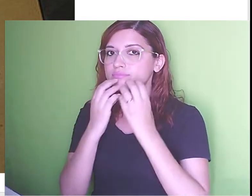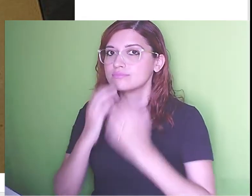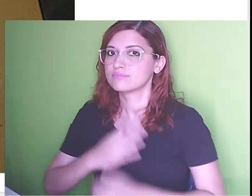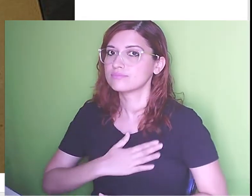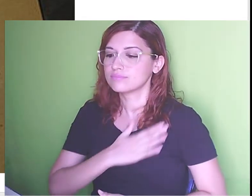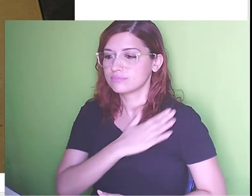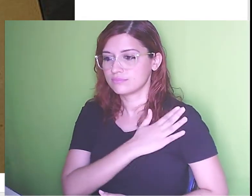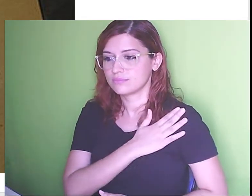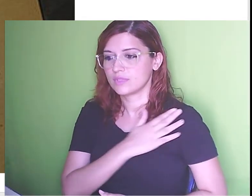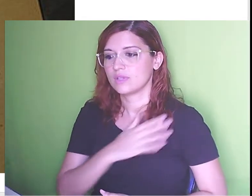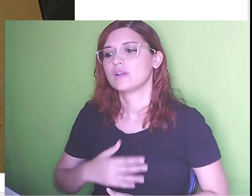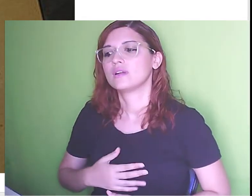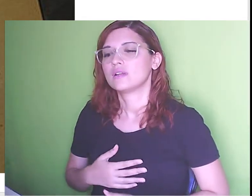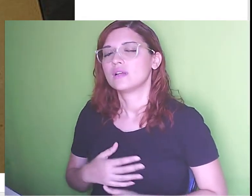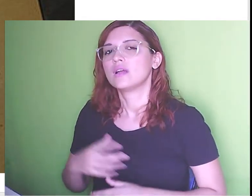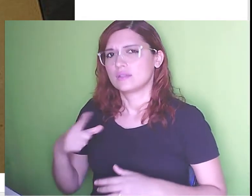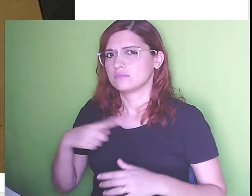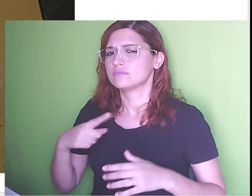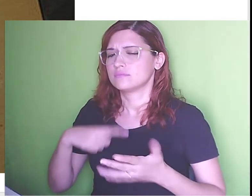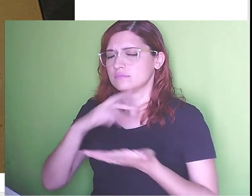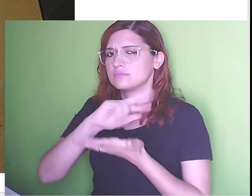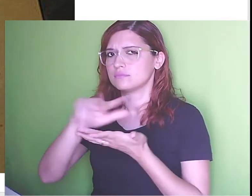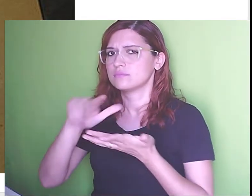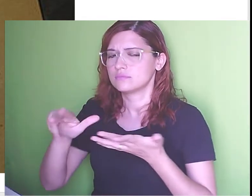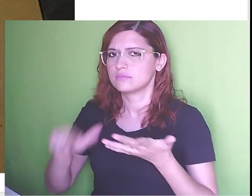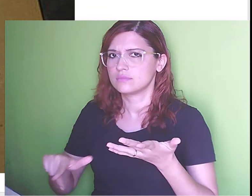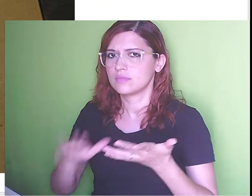Então, no governo de Marechal Deodoro,